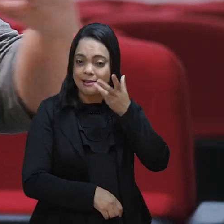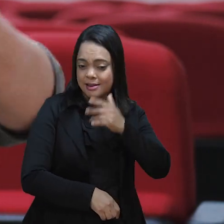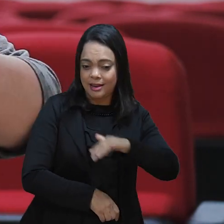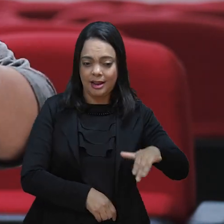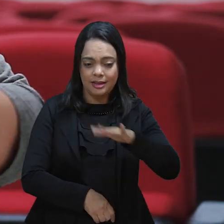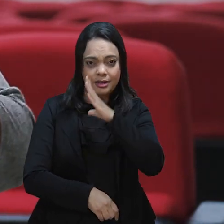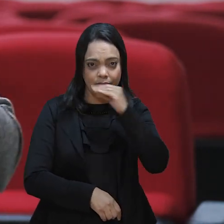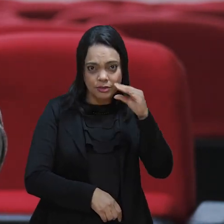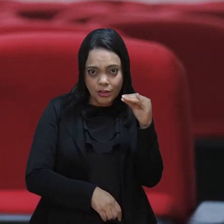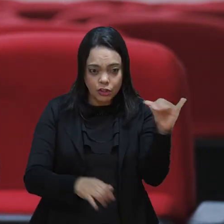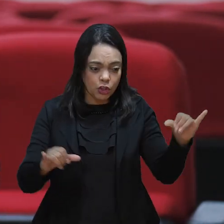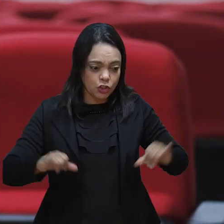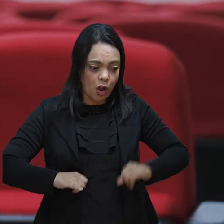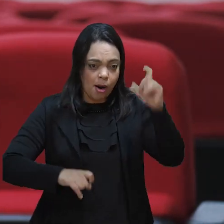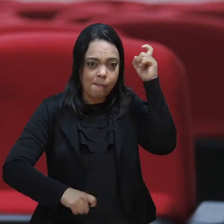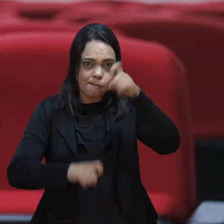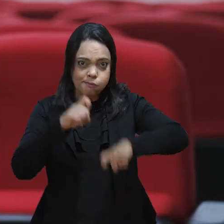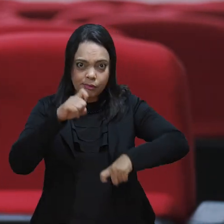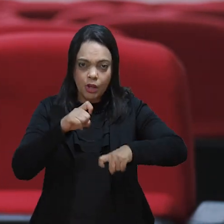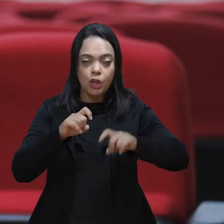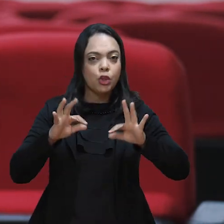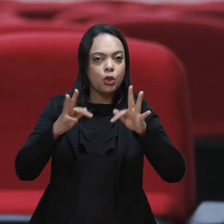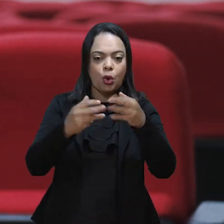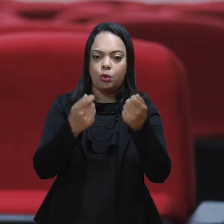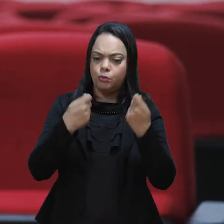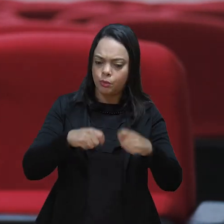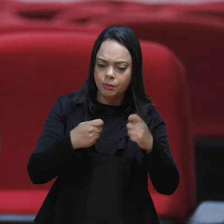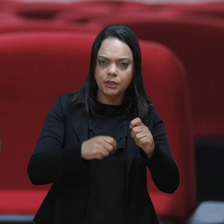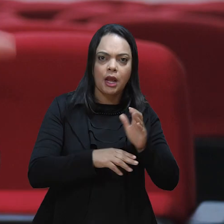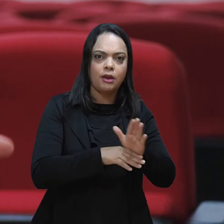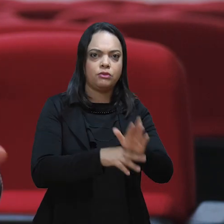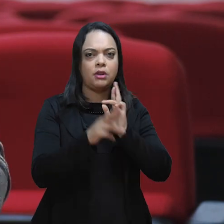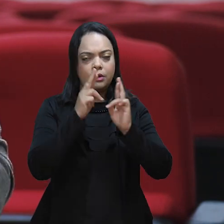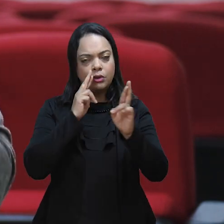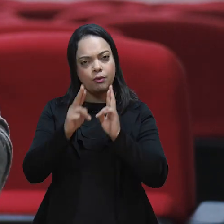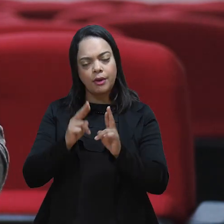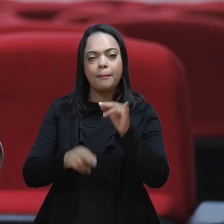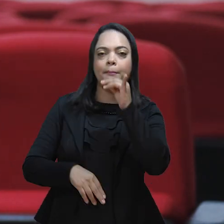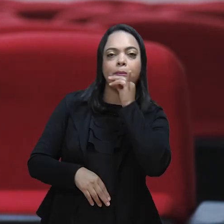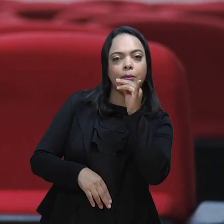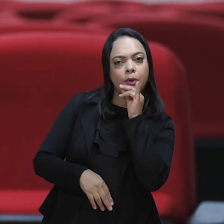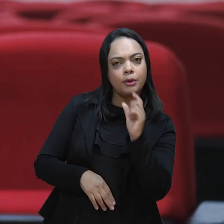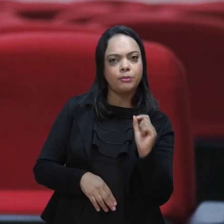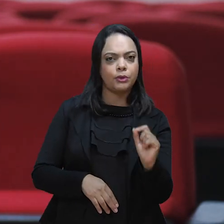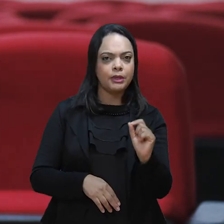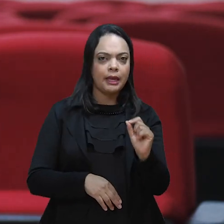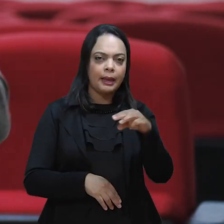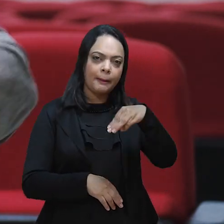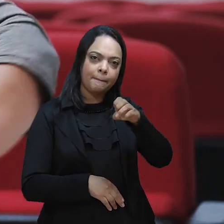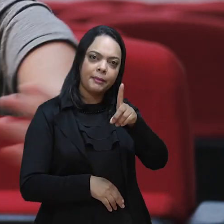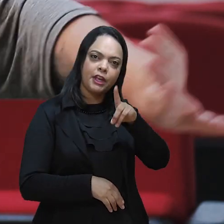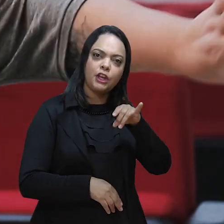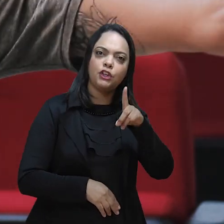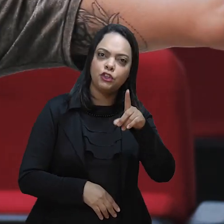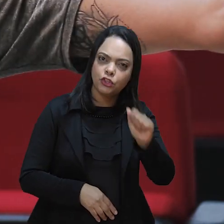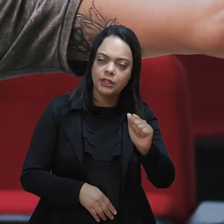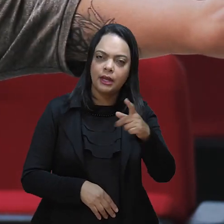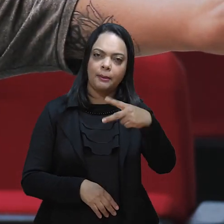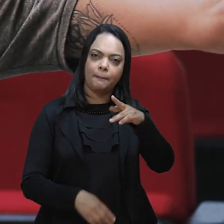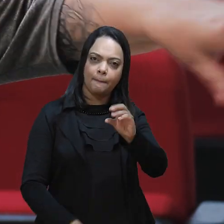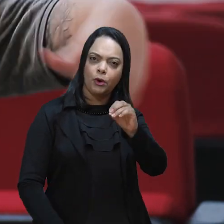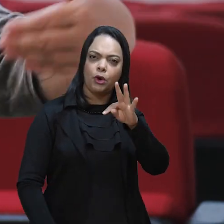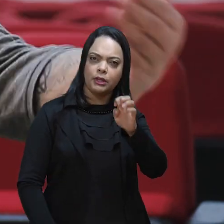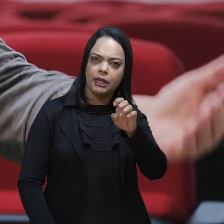rede surge para tomar medidas nesse caminho. E uma dessas medidas pode ser, por exemplo, a chamada medida protetiva, que afasta essa